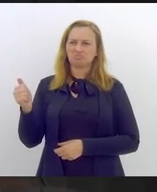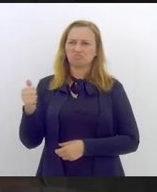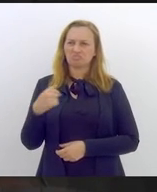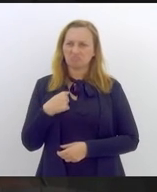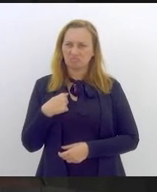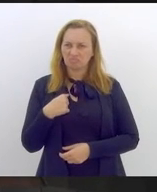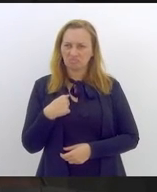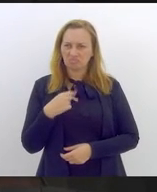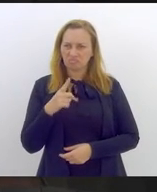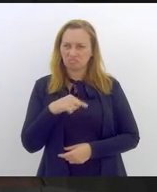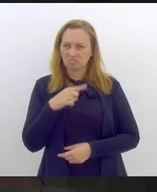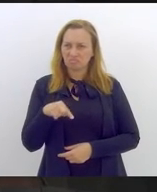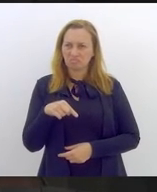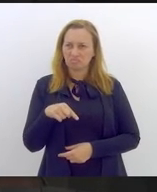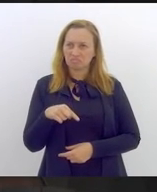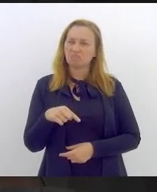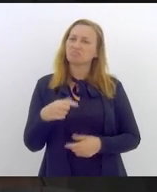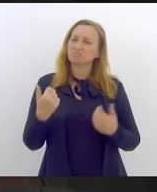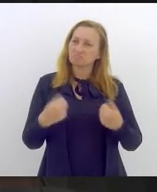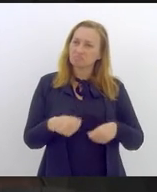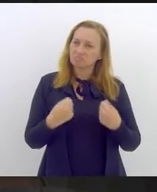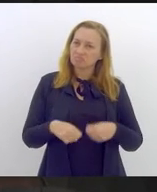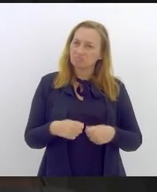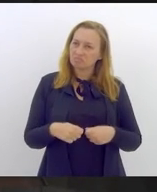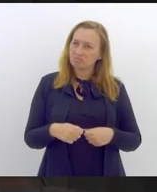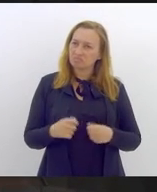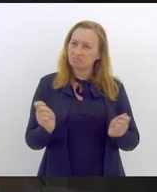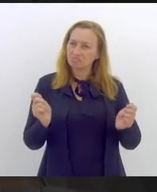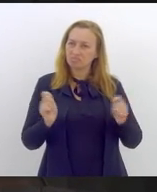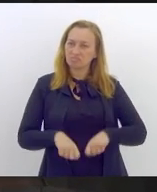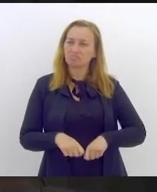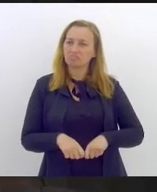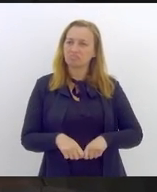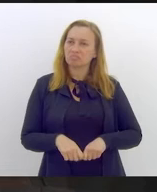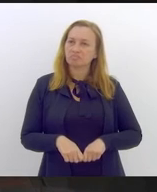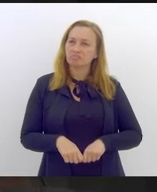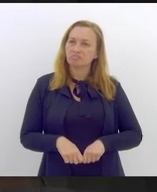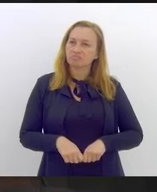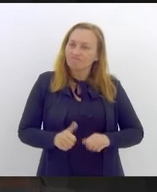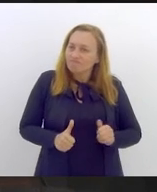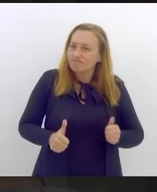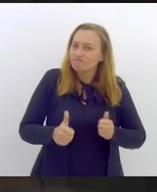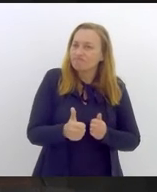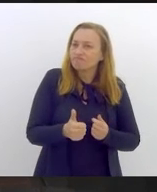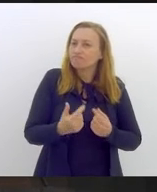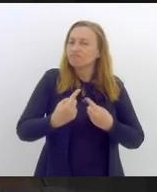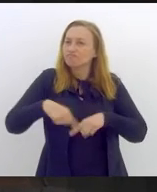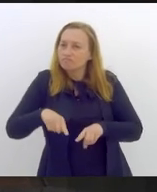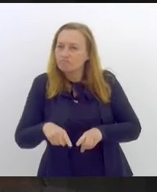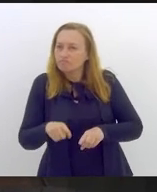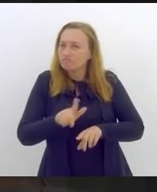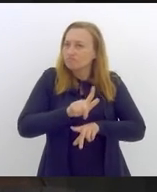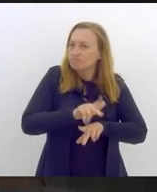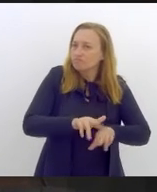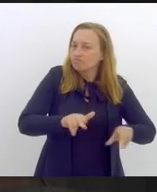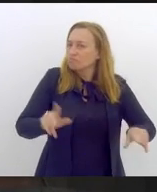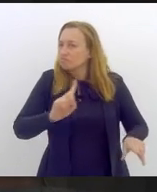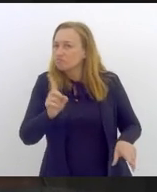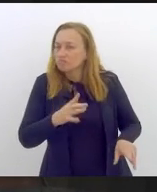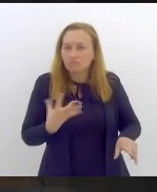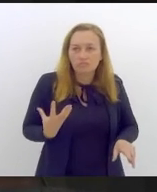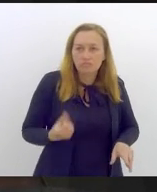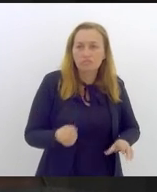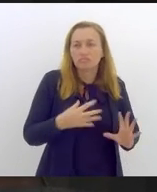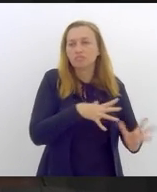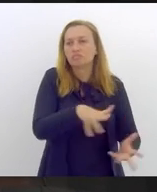eu prefiro ficar com a minha indignação com a minha capacidade de enfrentar as adversidades de não aceitar o